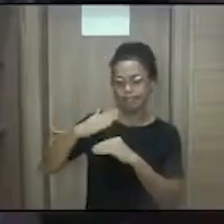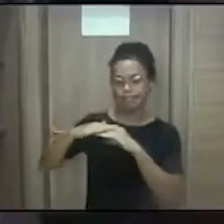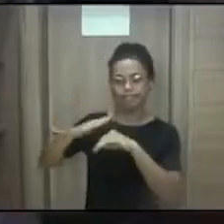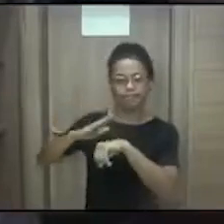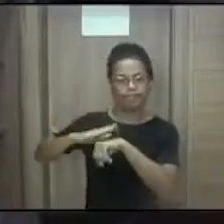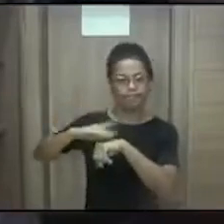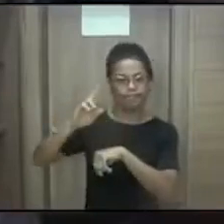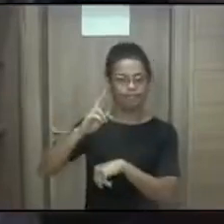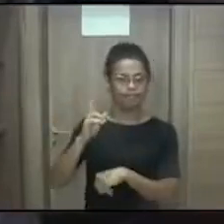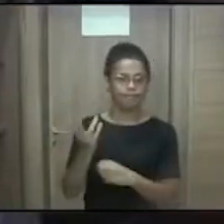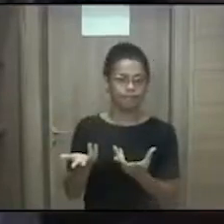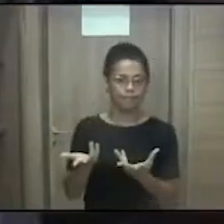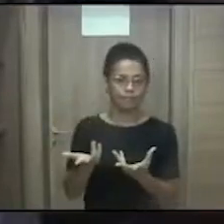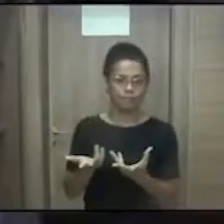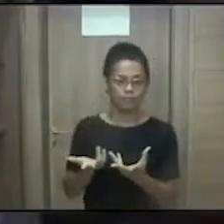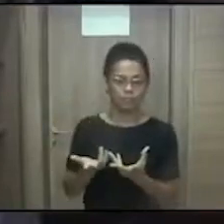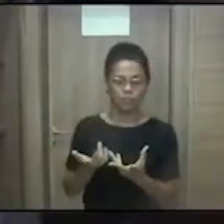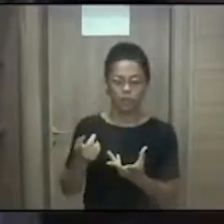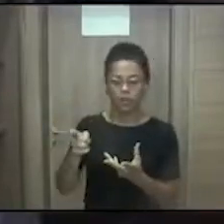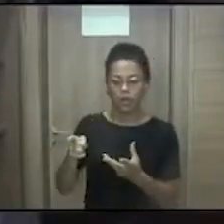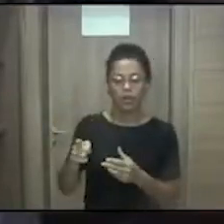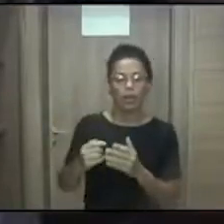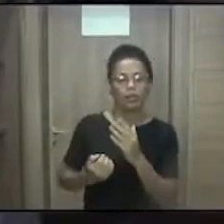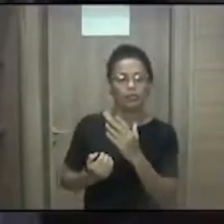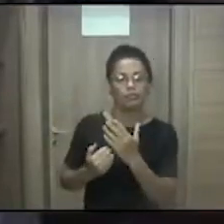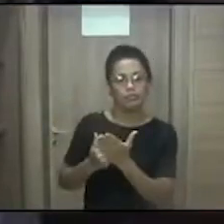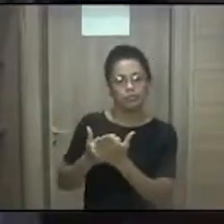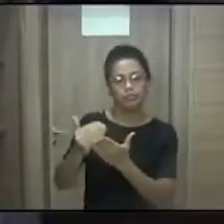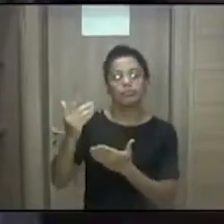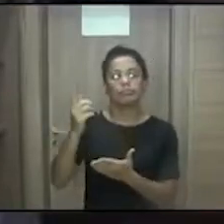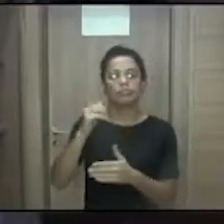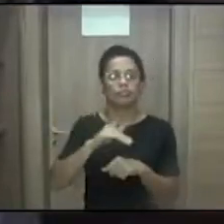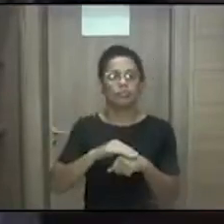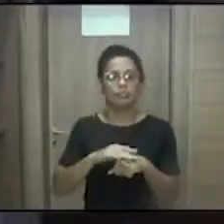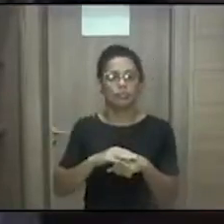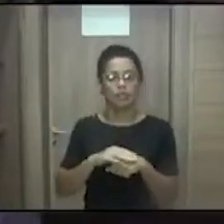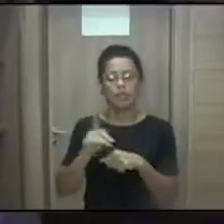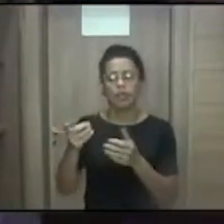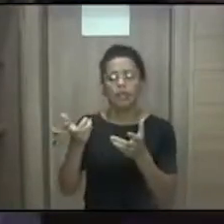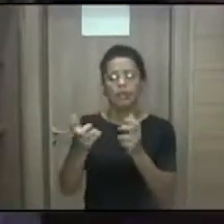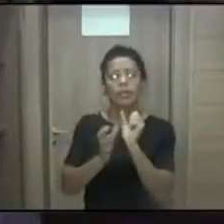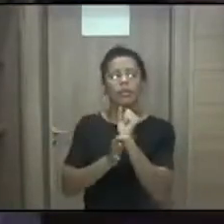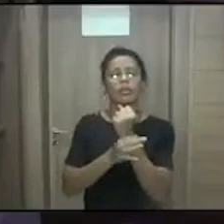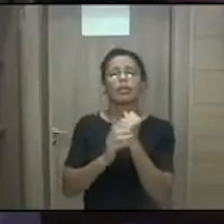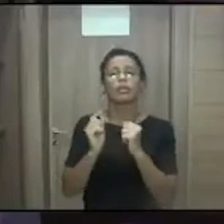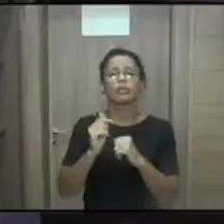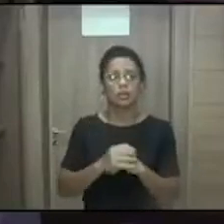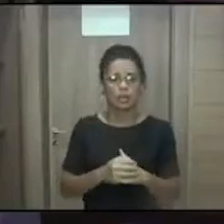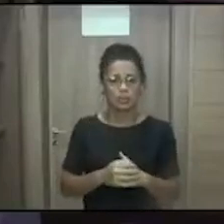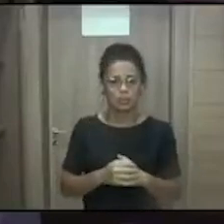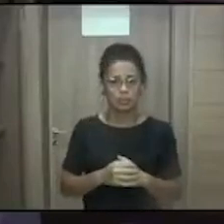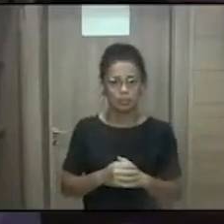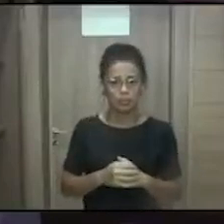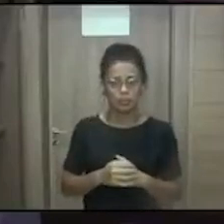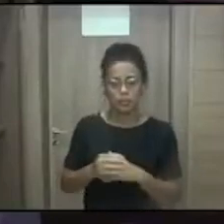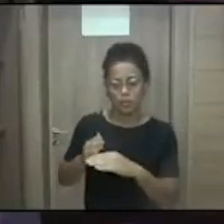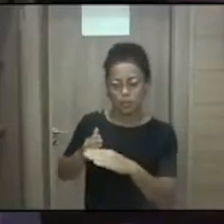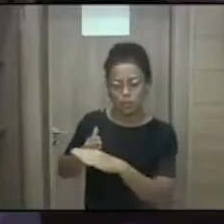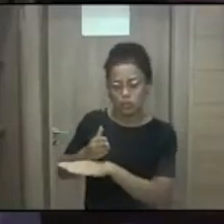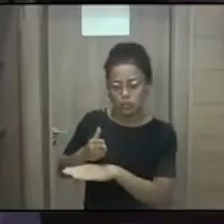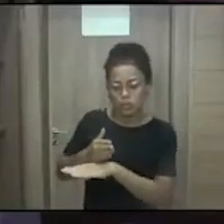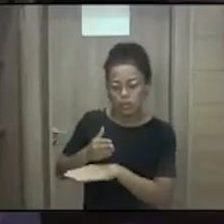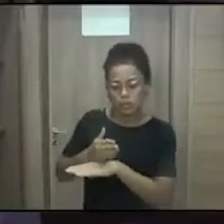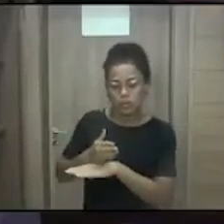produz doença. O que a política faz? Ela está tentando garantir o mínimo, né, de acesso à prótese,